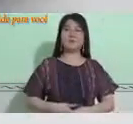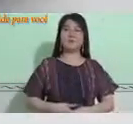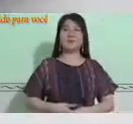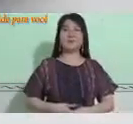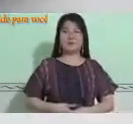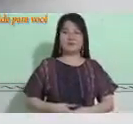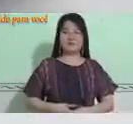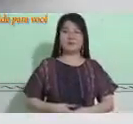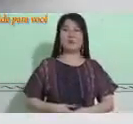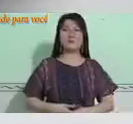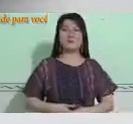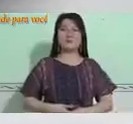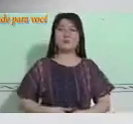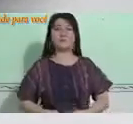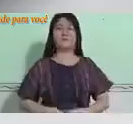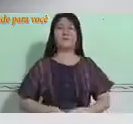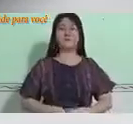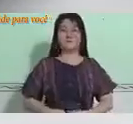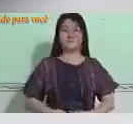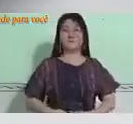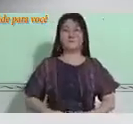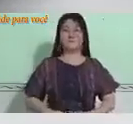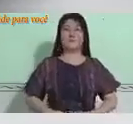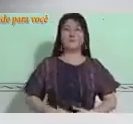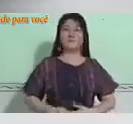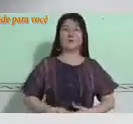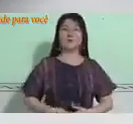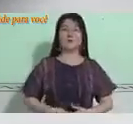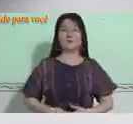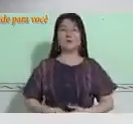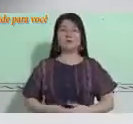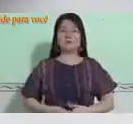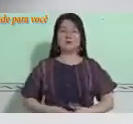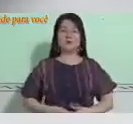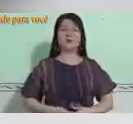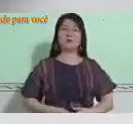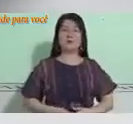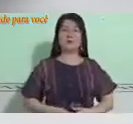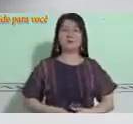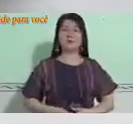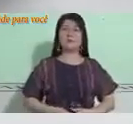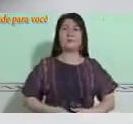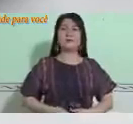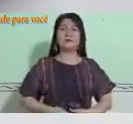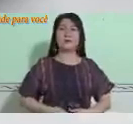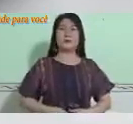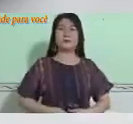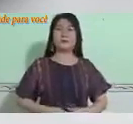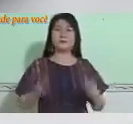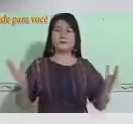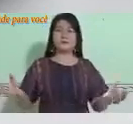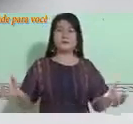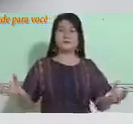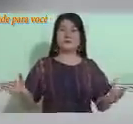abundante, em alguns casos, o médico também pode recomendar passar um creme com corticoide na região, até a melhorar